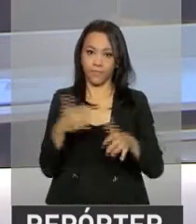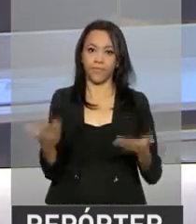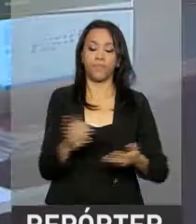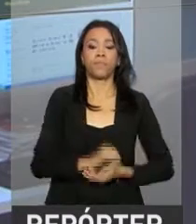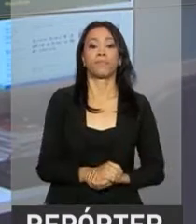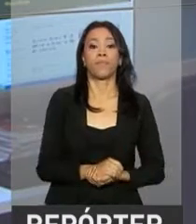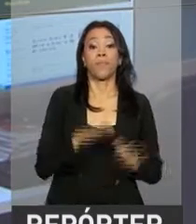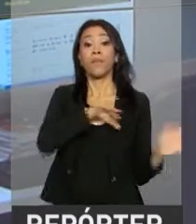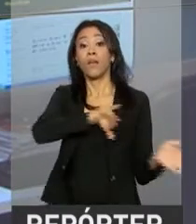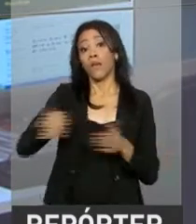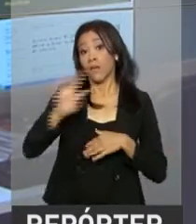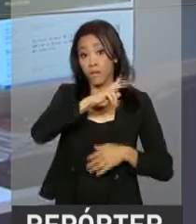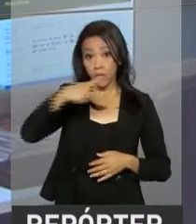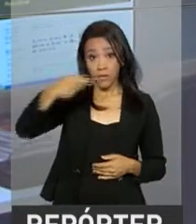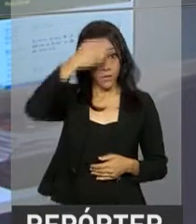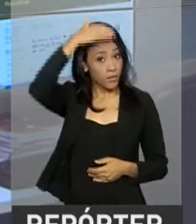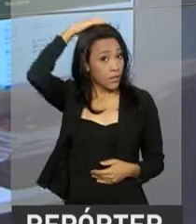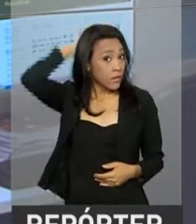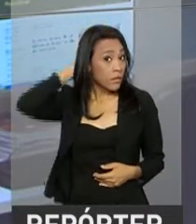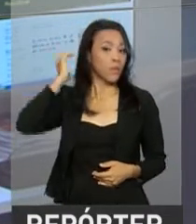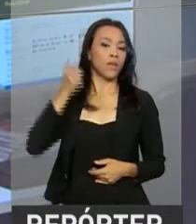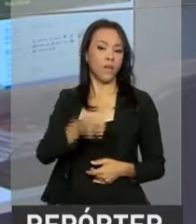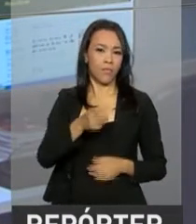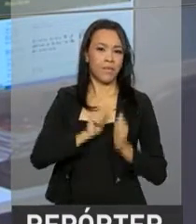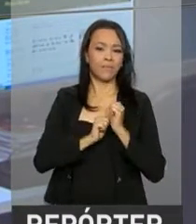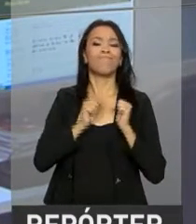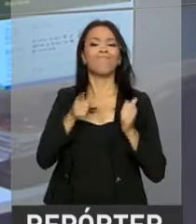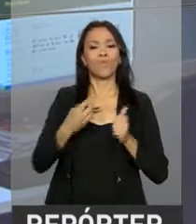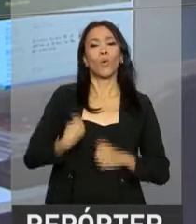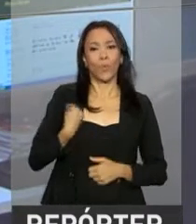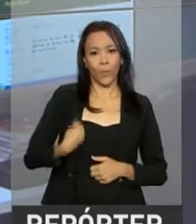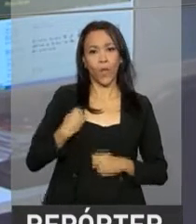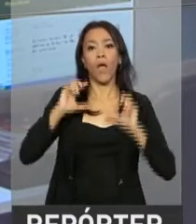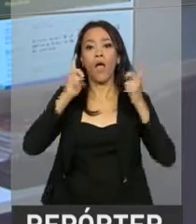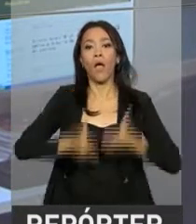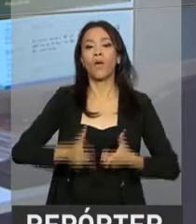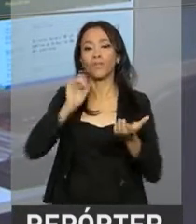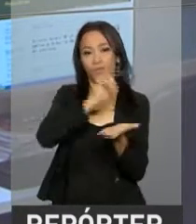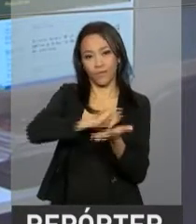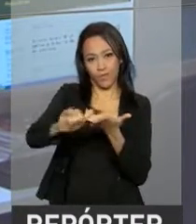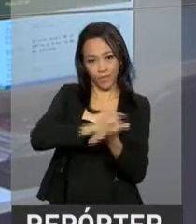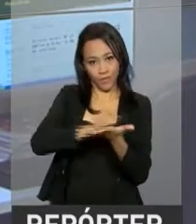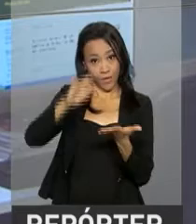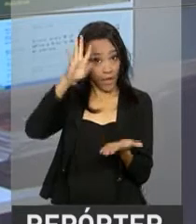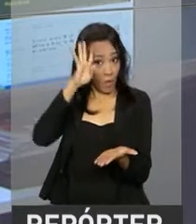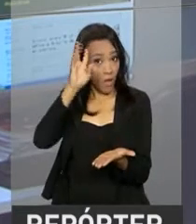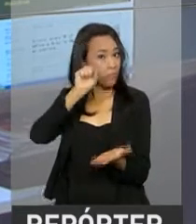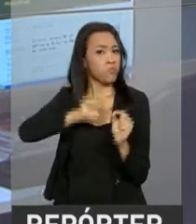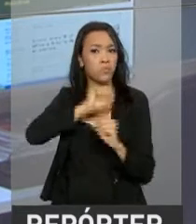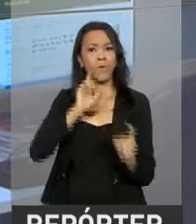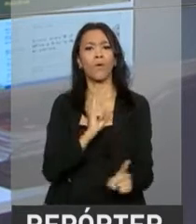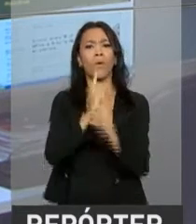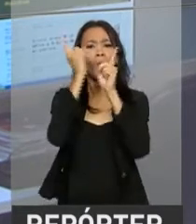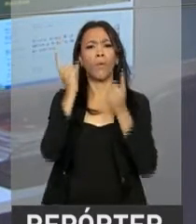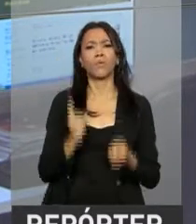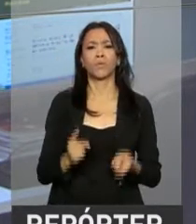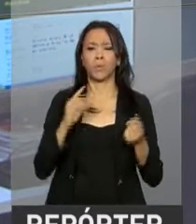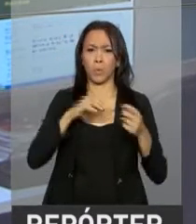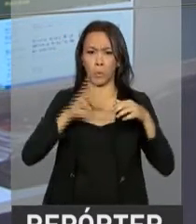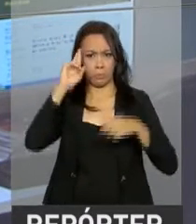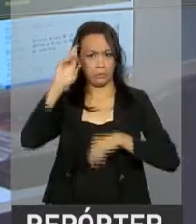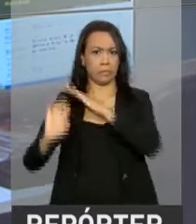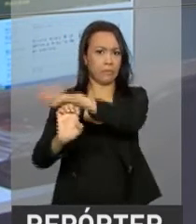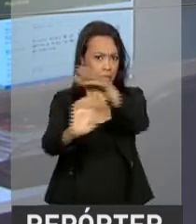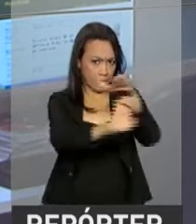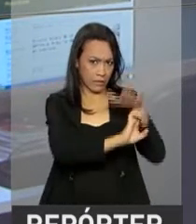setembro. O presidente Michel Temer segue em Nova York nesta quarta-feira. Hoje ele tem encontro com empresários e investidores